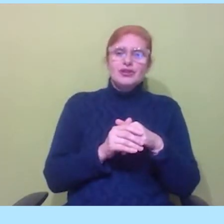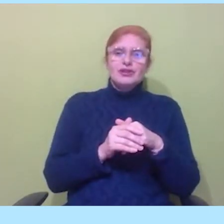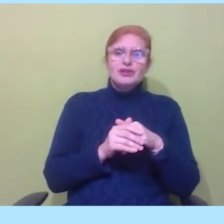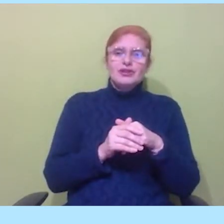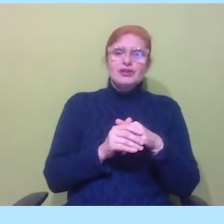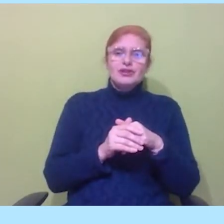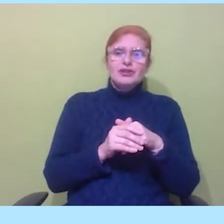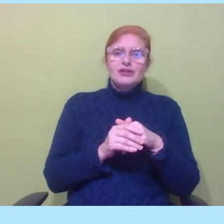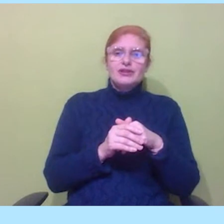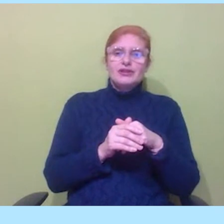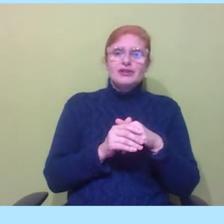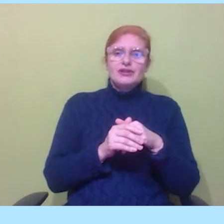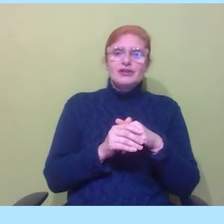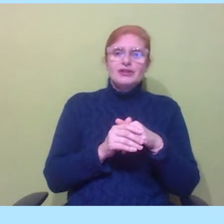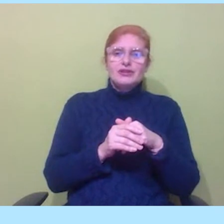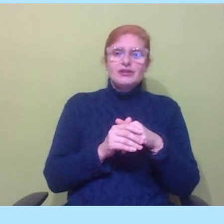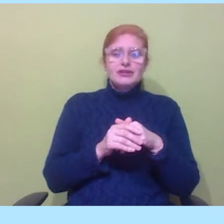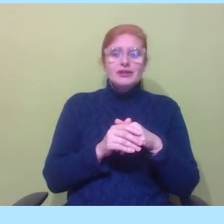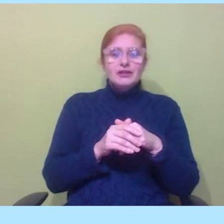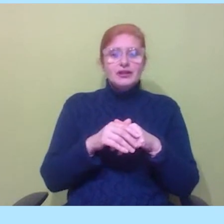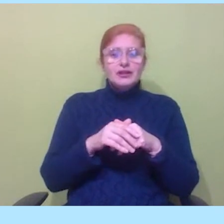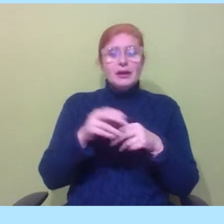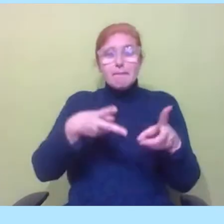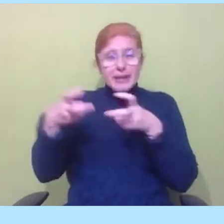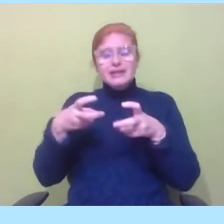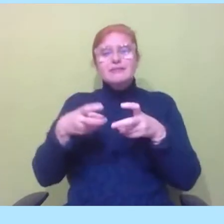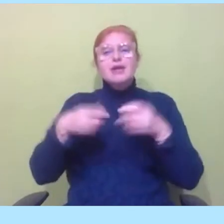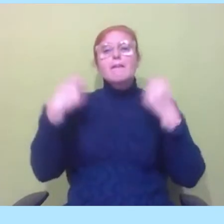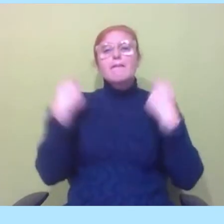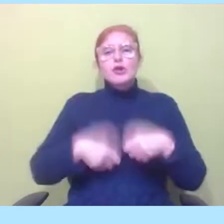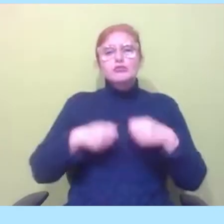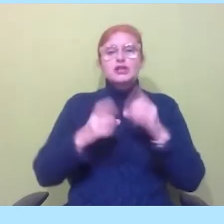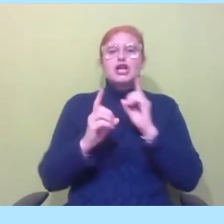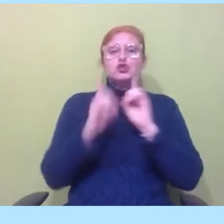possibilidade de diálogo, né? Então, a gente vê possibilidade